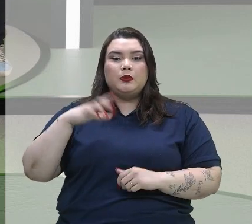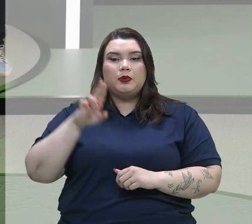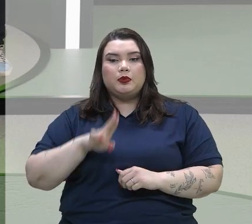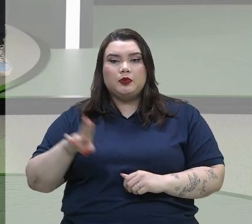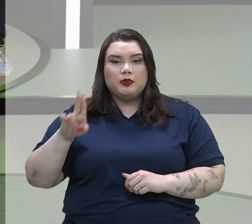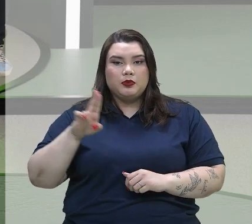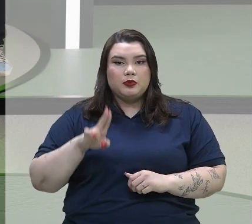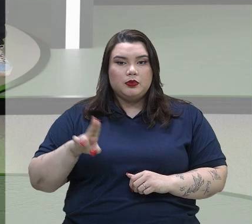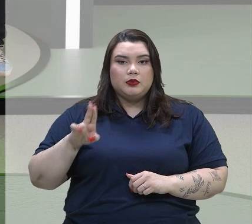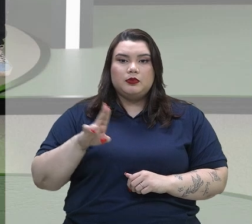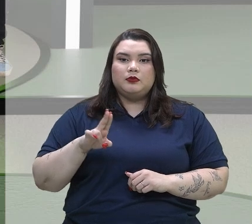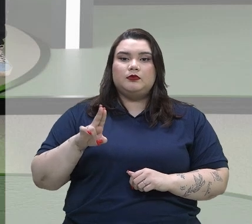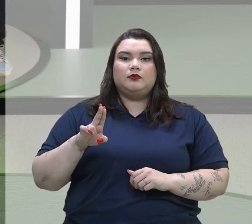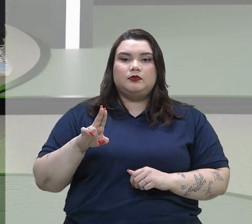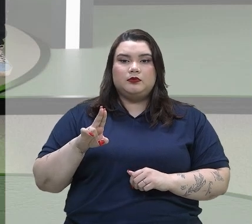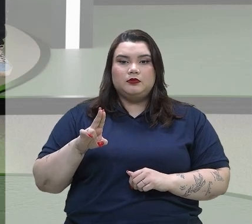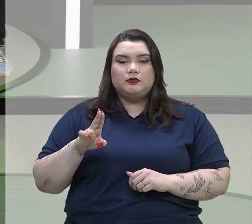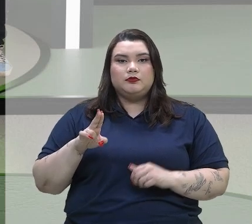usados